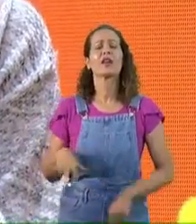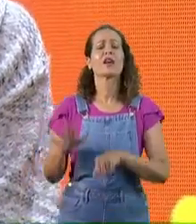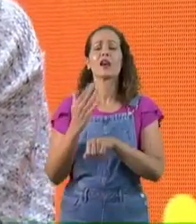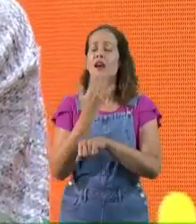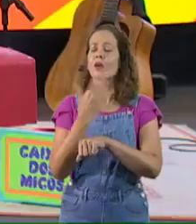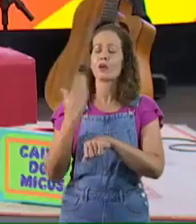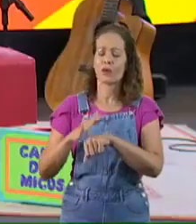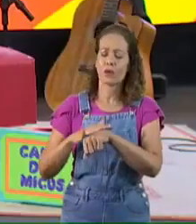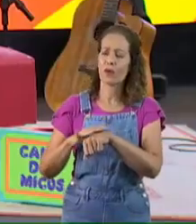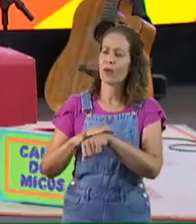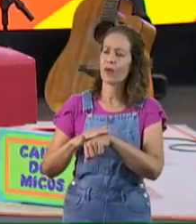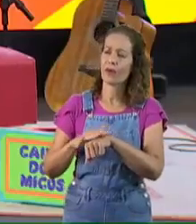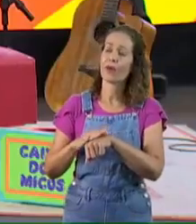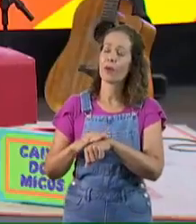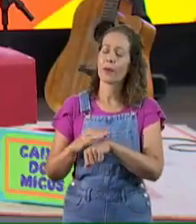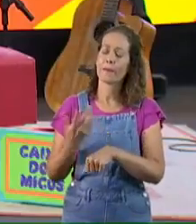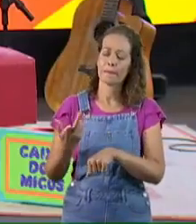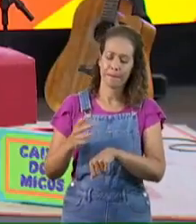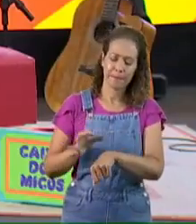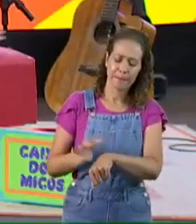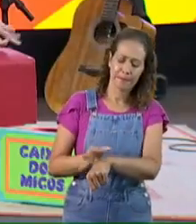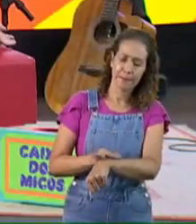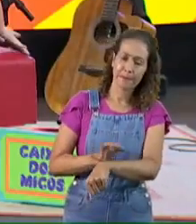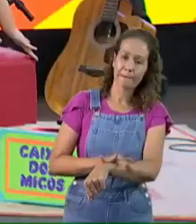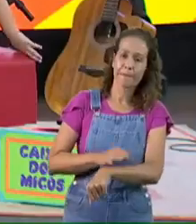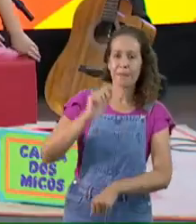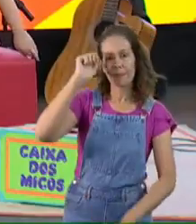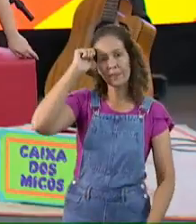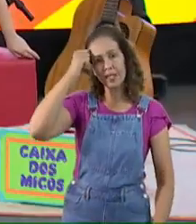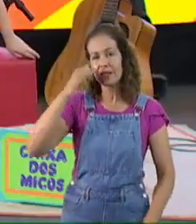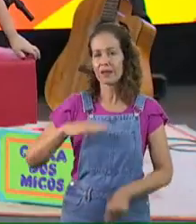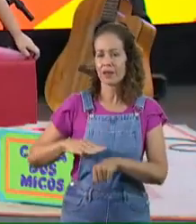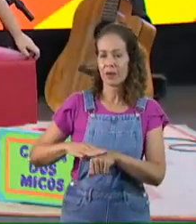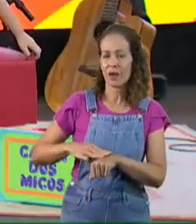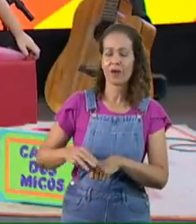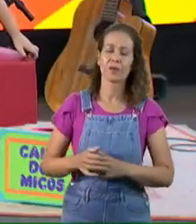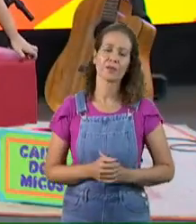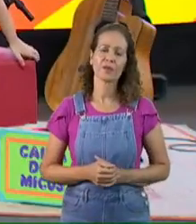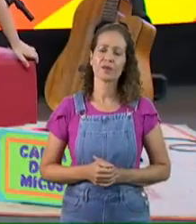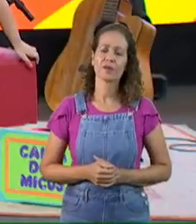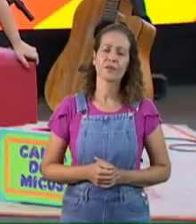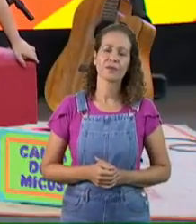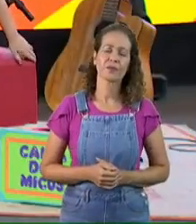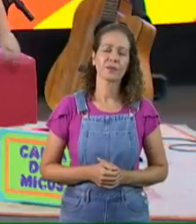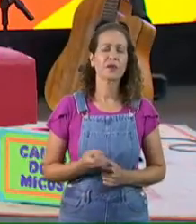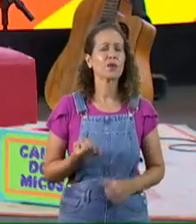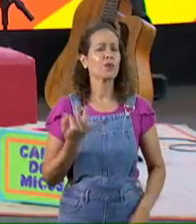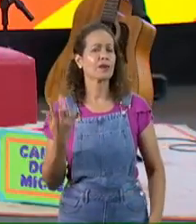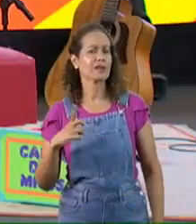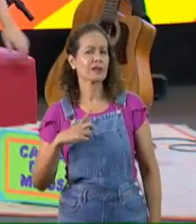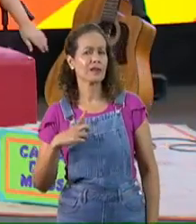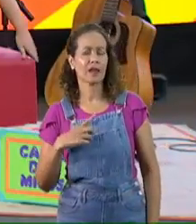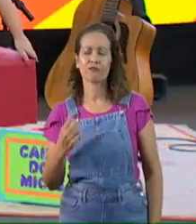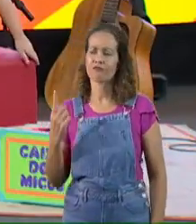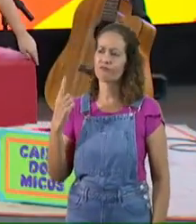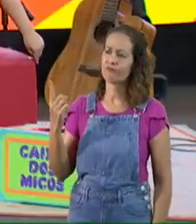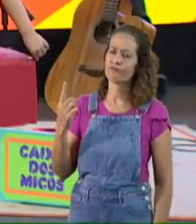Preta e marrom, coloridinha? Você queria ter mais cachorros? Você tem quantos cachorros? Um só? Queria ter